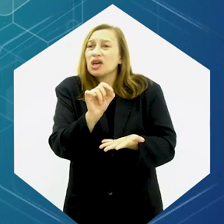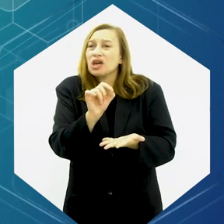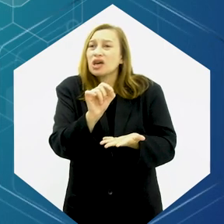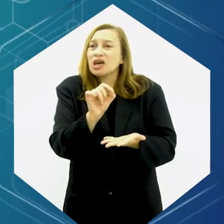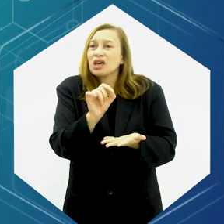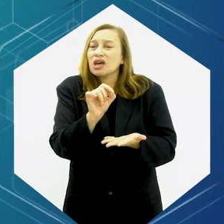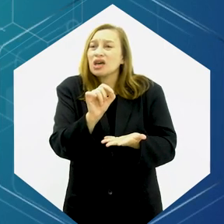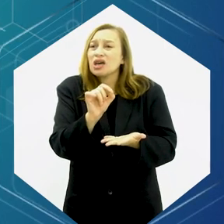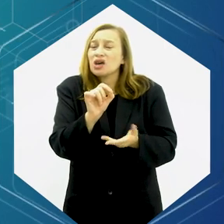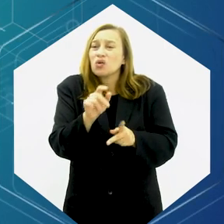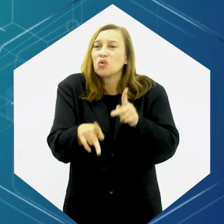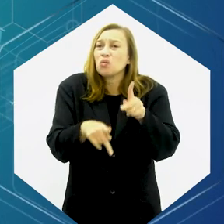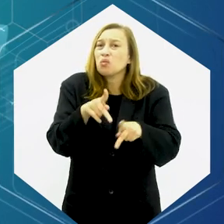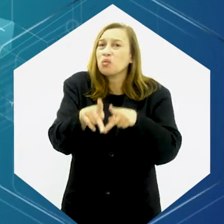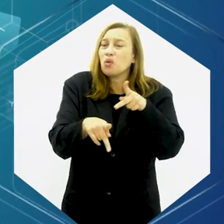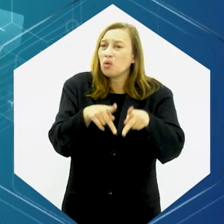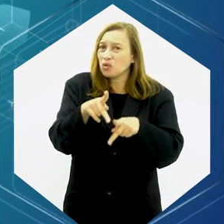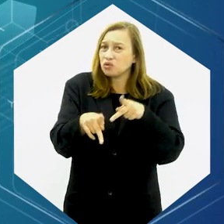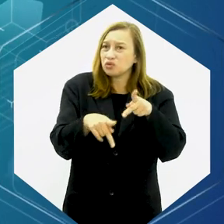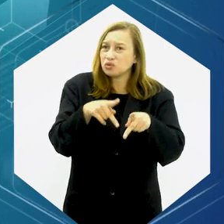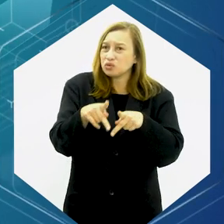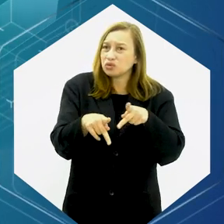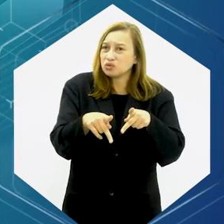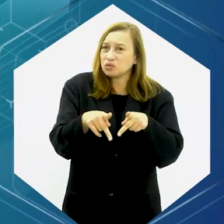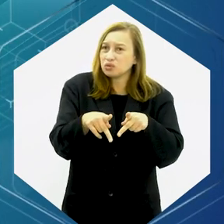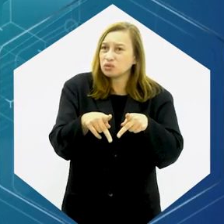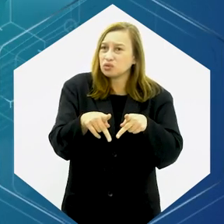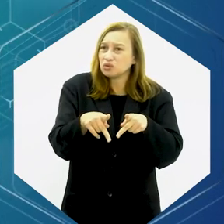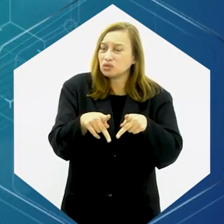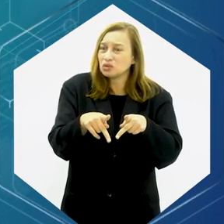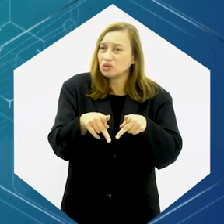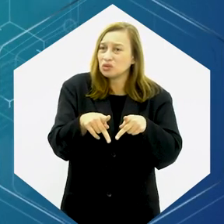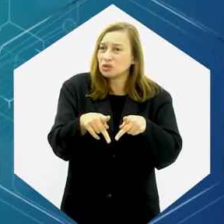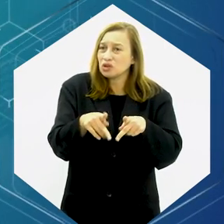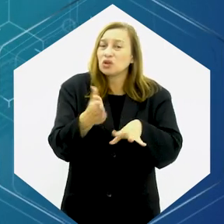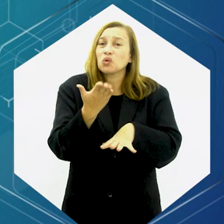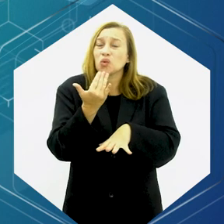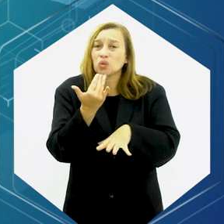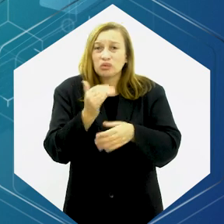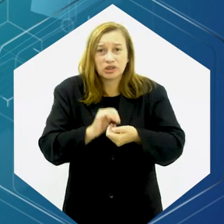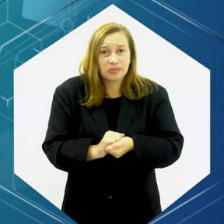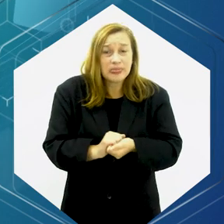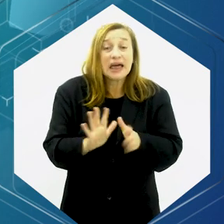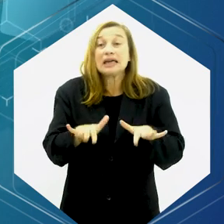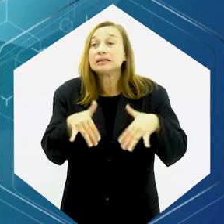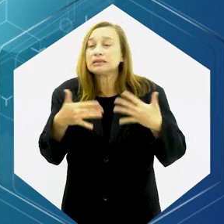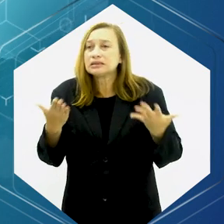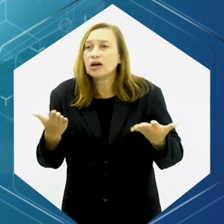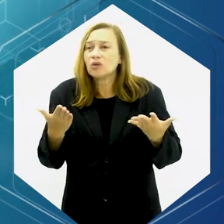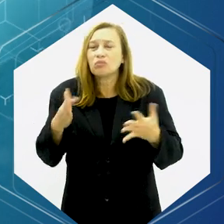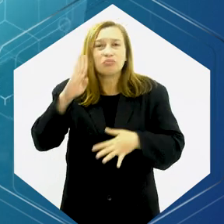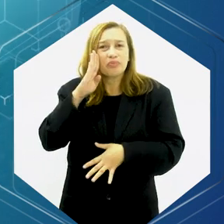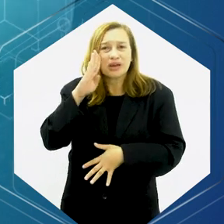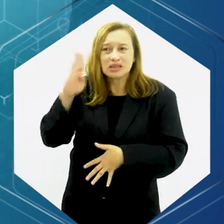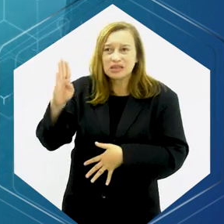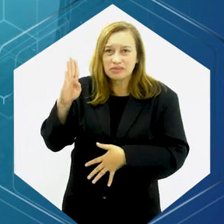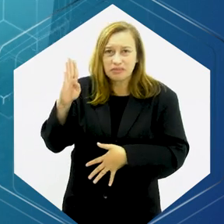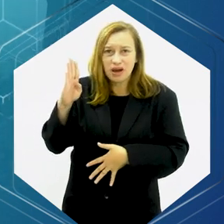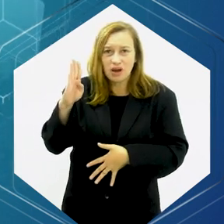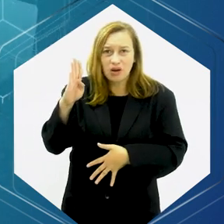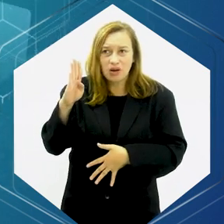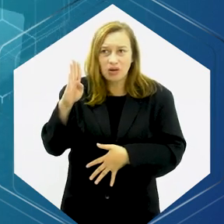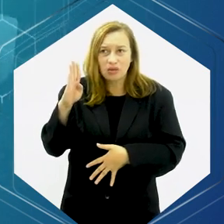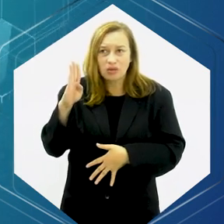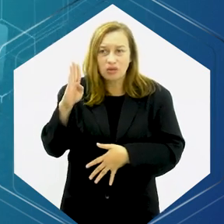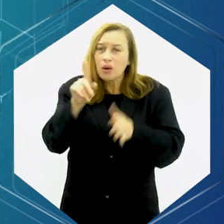populações Quais as a dieta das populações Qual o gasto energético Então são duas principais